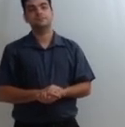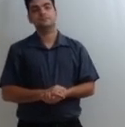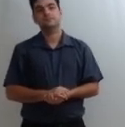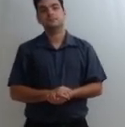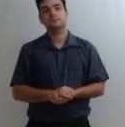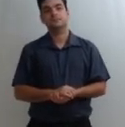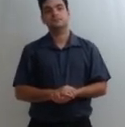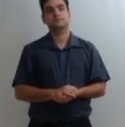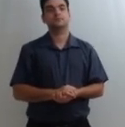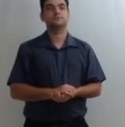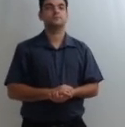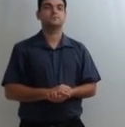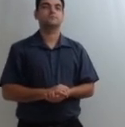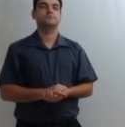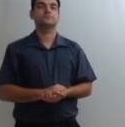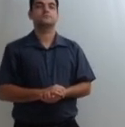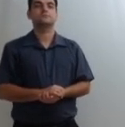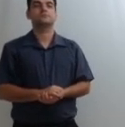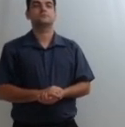HC 612-296.